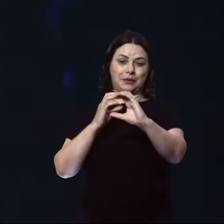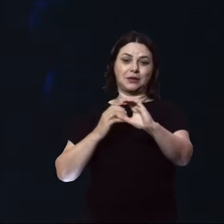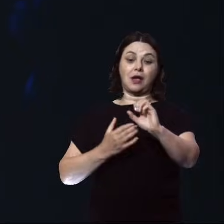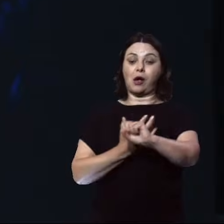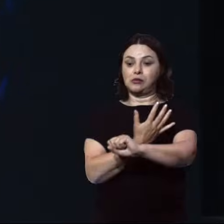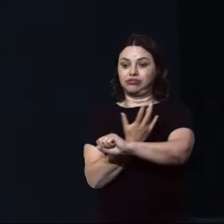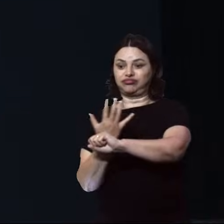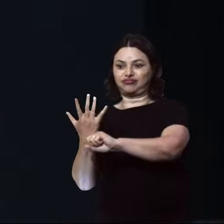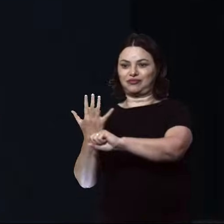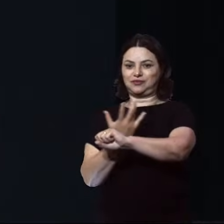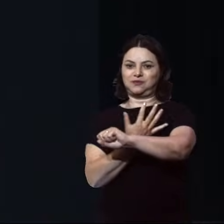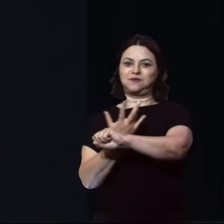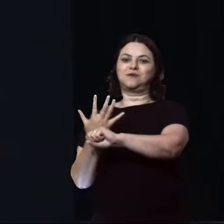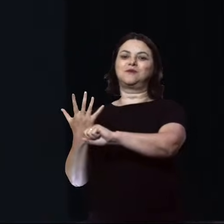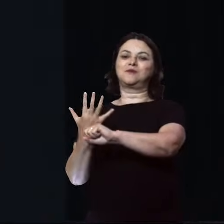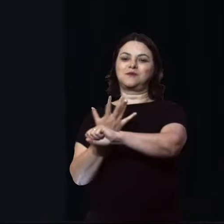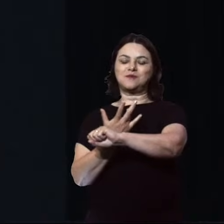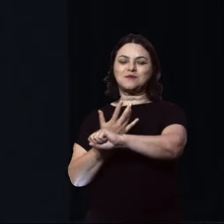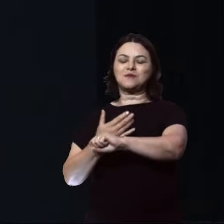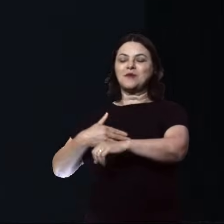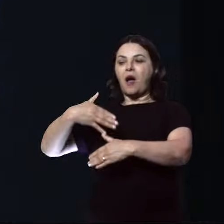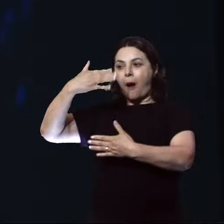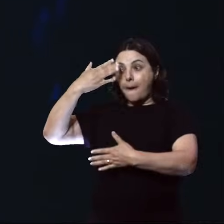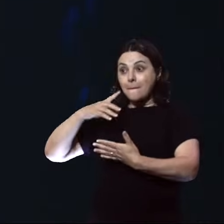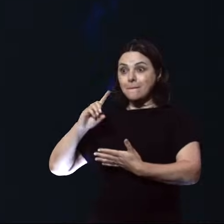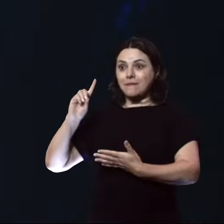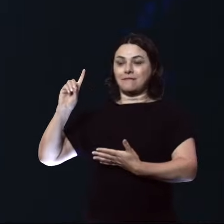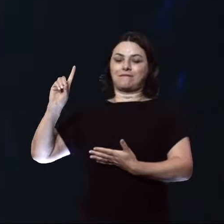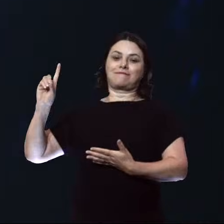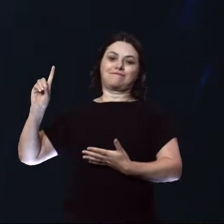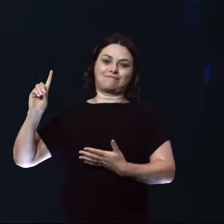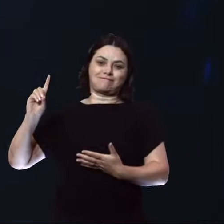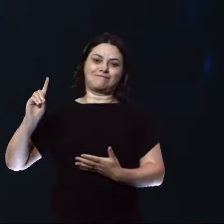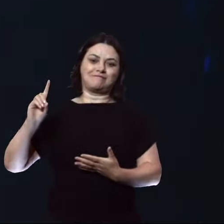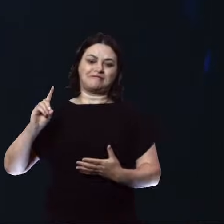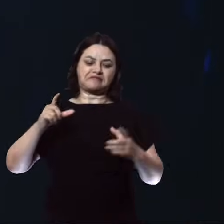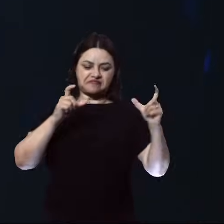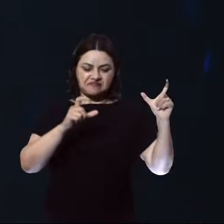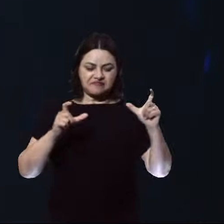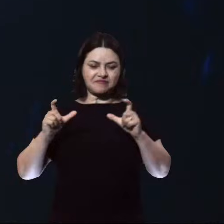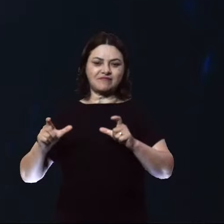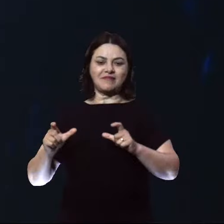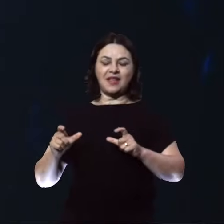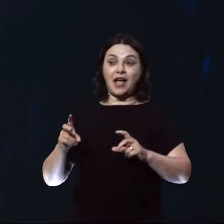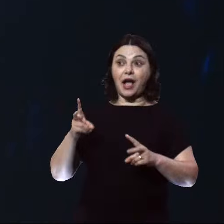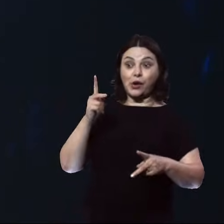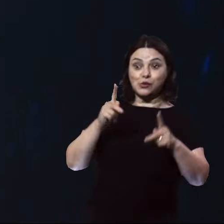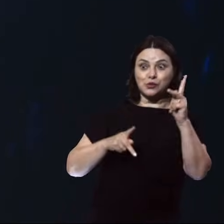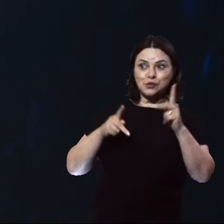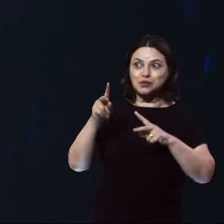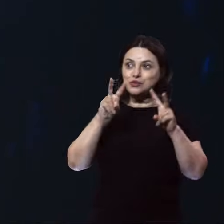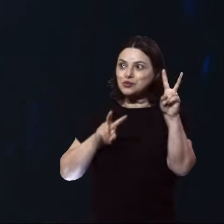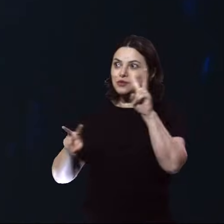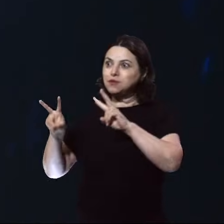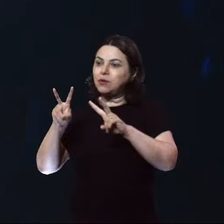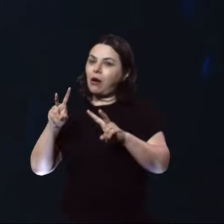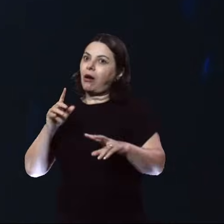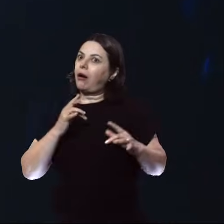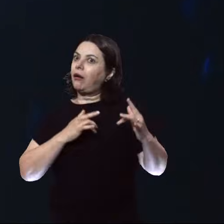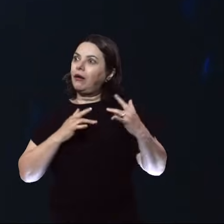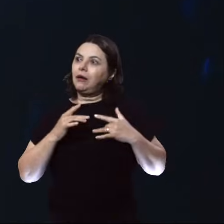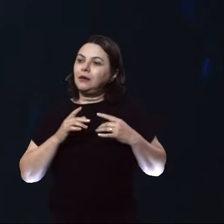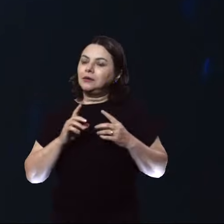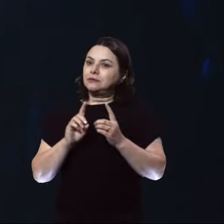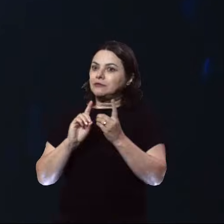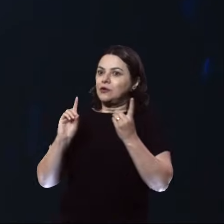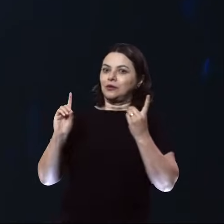fumaça daquele monte tão forte que era a presença de Deus fulminante naquele lugar. E o povo, observando, tremeu de medo e ficou de longe. E